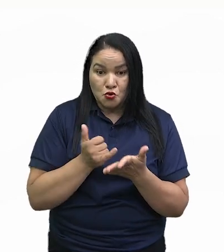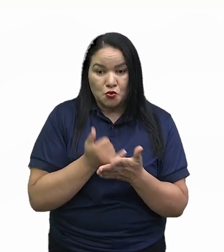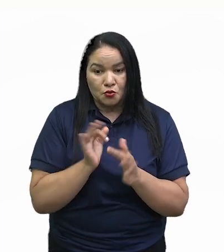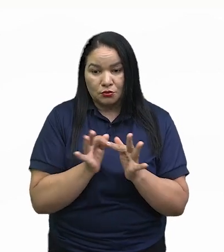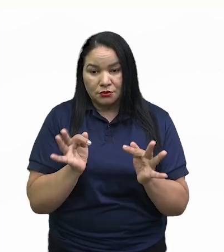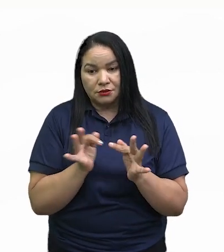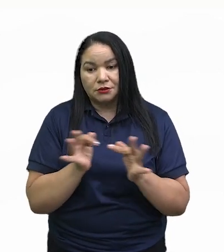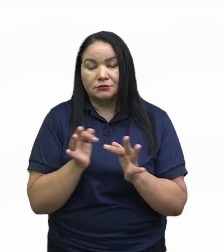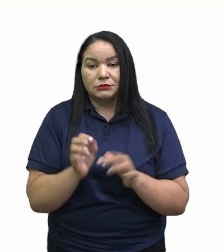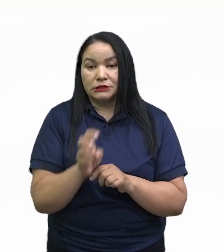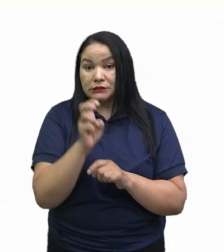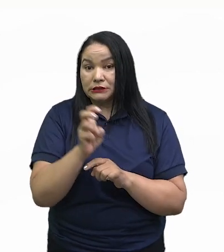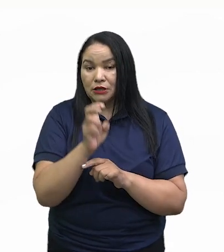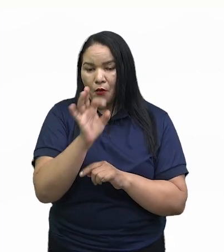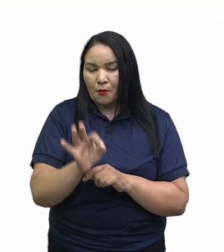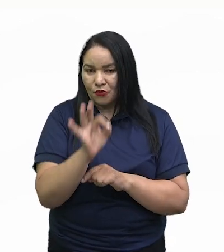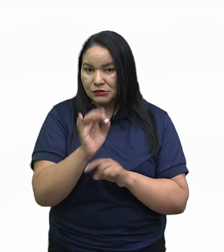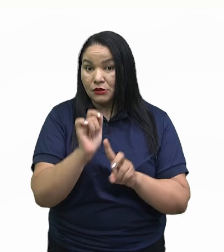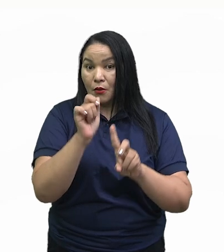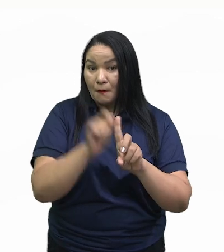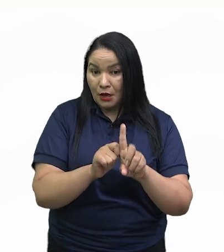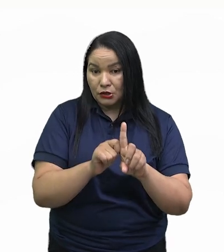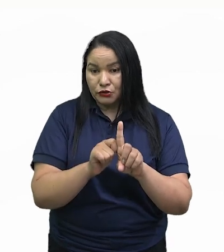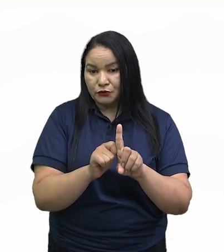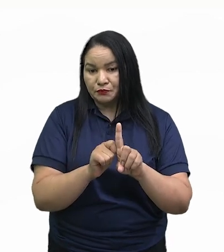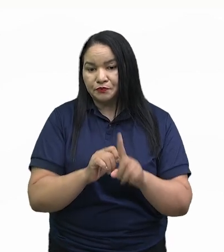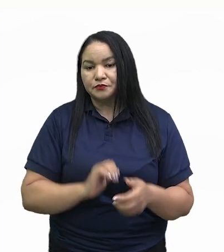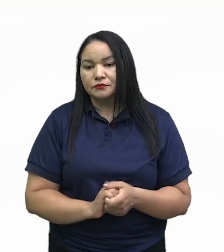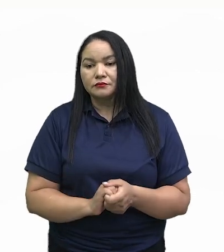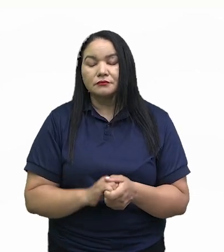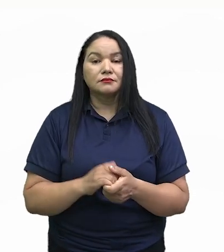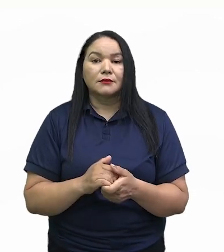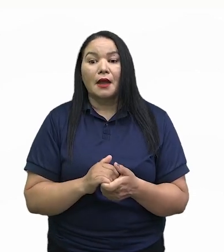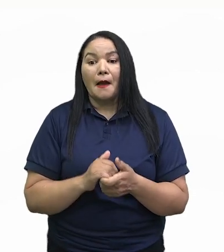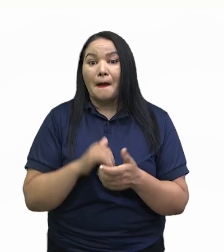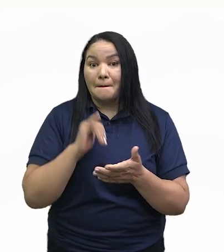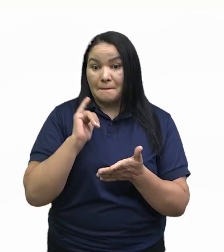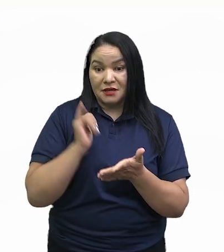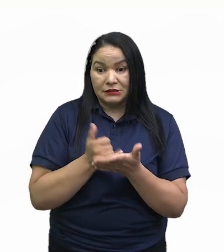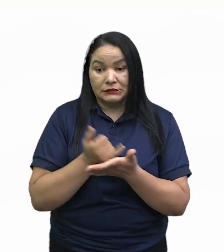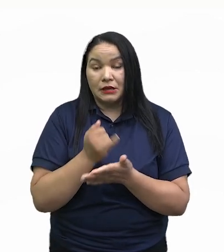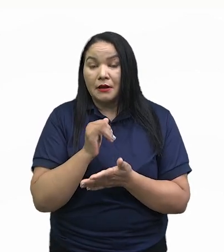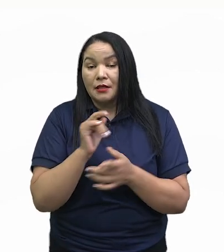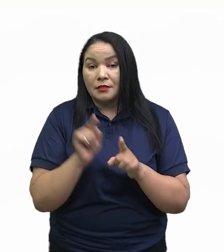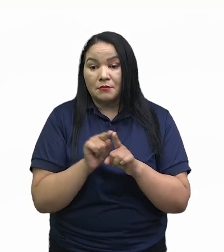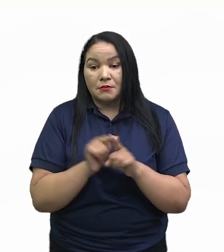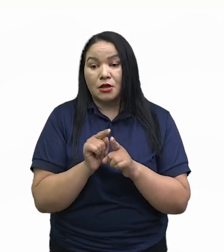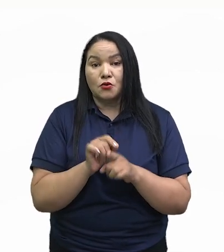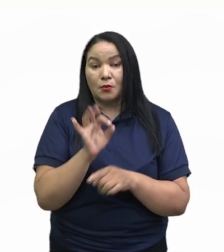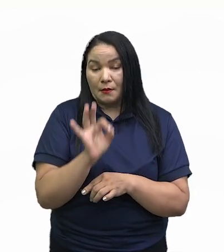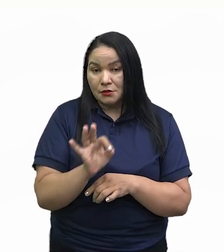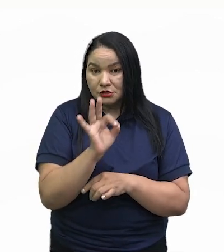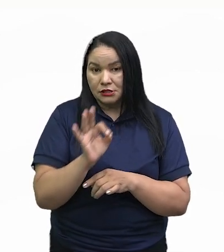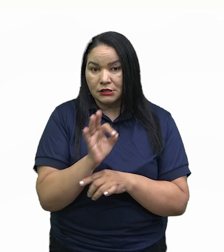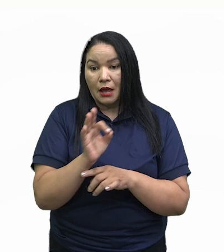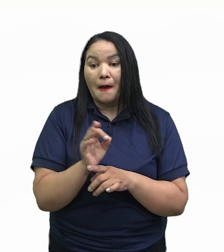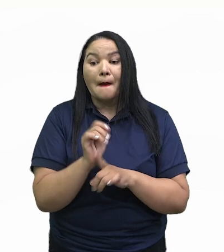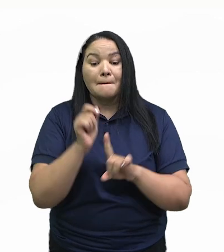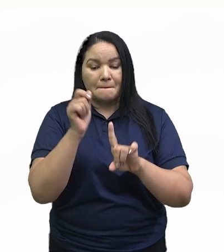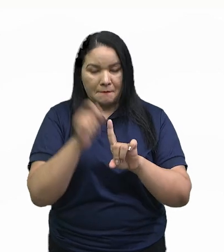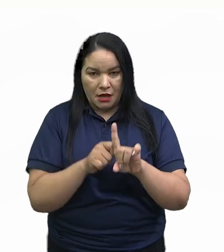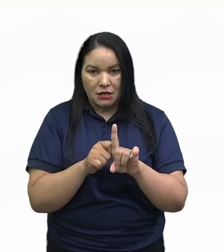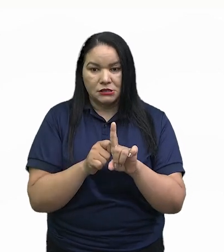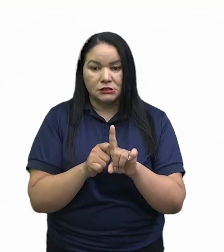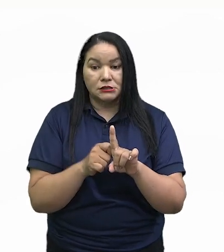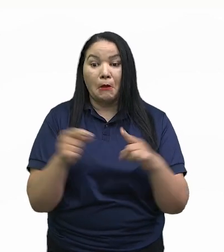de 5% ao mês. Então, perceba que a taxa está caminhando aí na mesma unidade de tempo, meses.